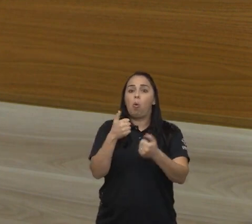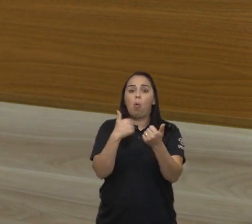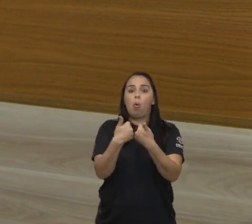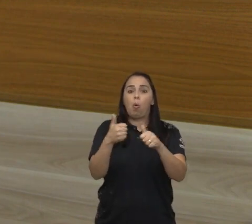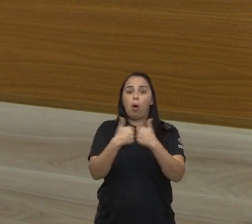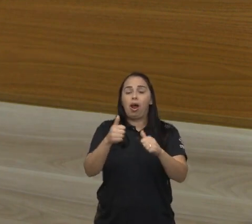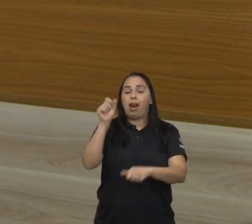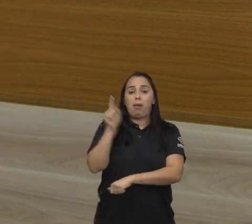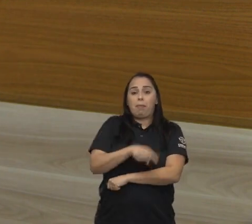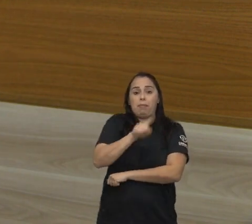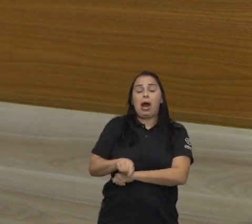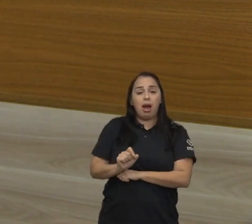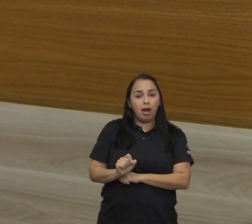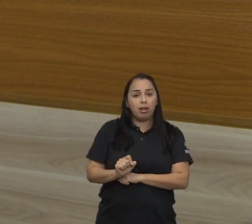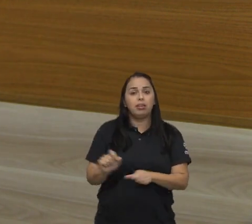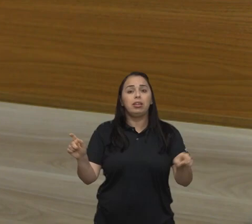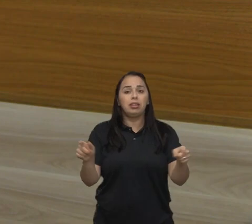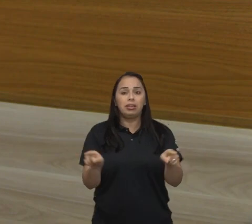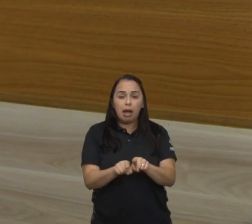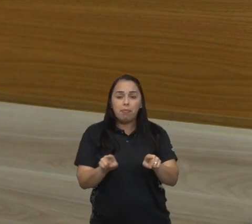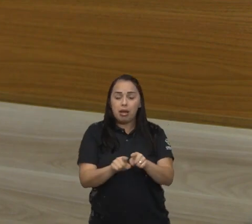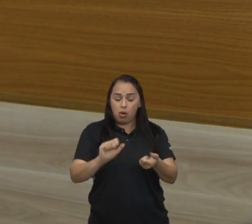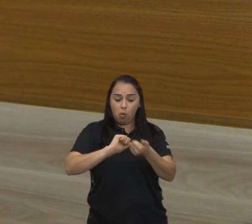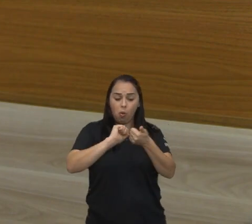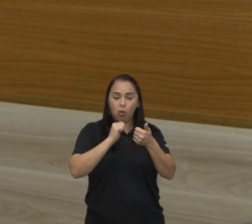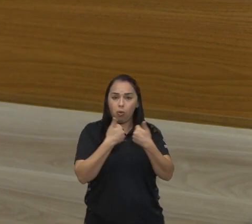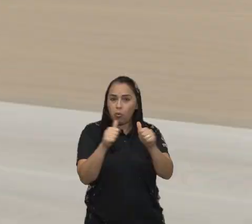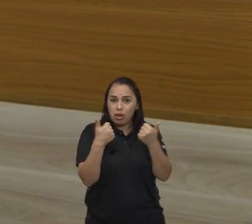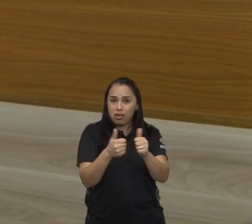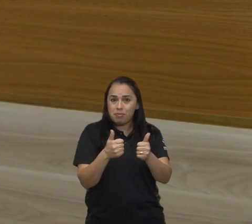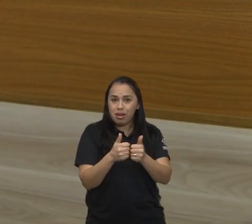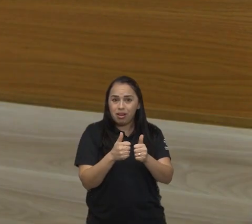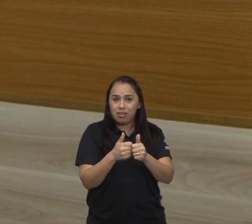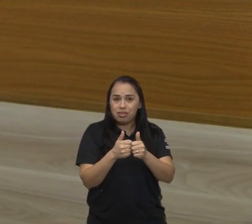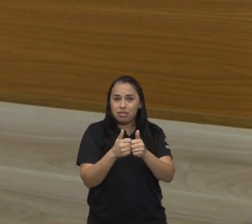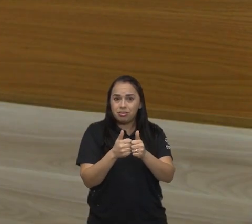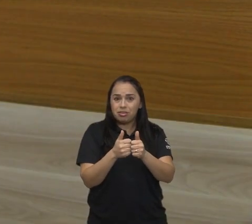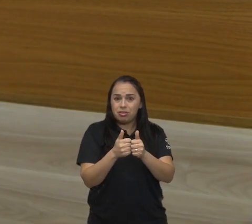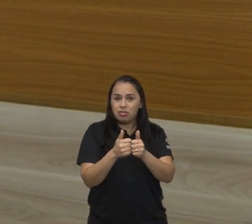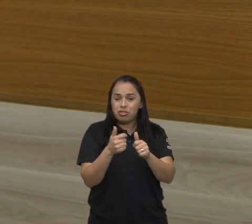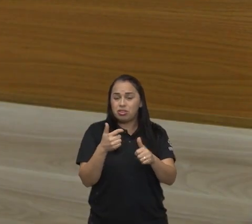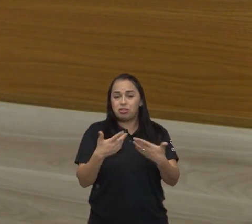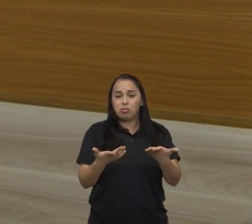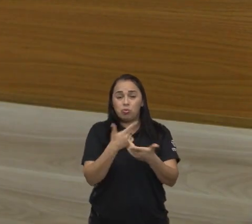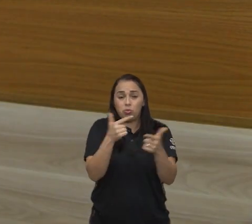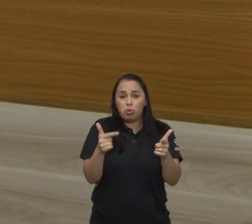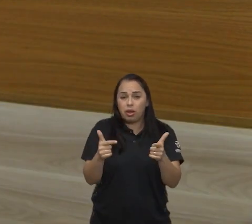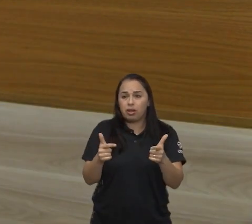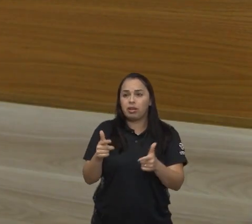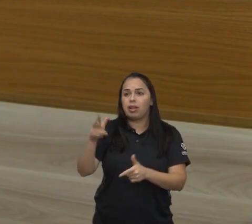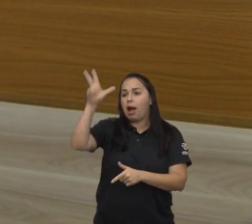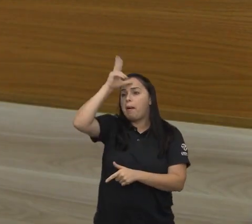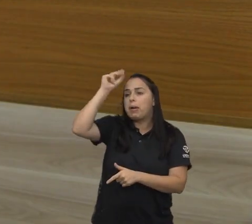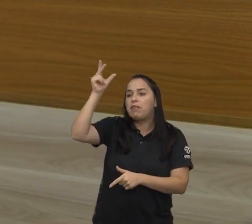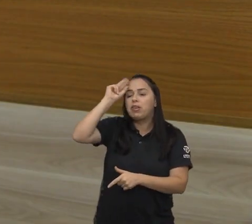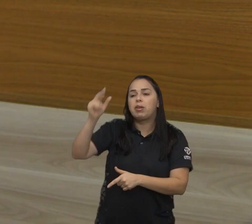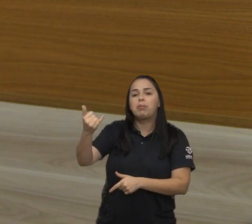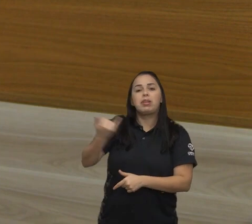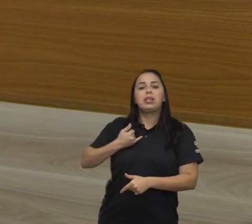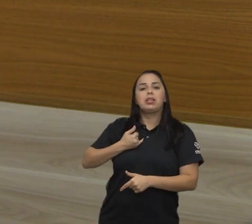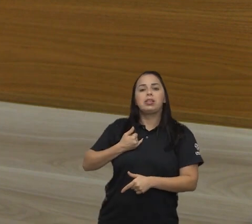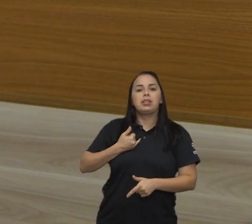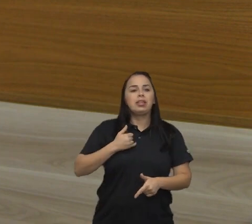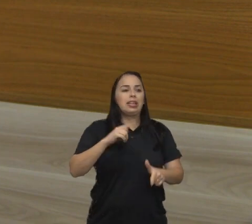cortaram, e fracionaram o transporte adaptado, e a prefeitura, alegando a questão